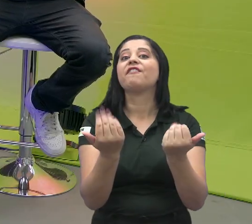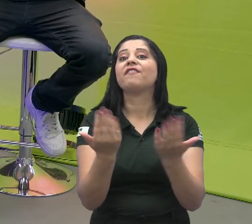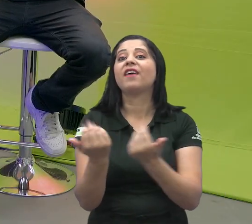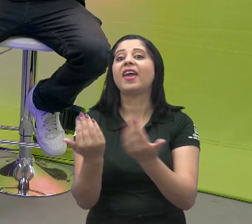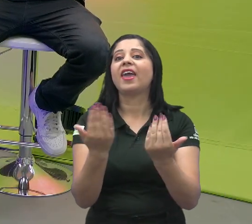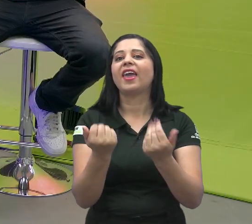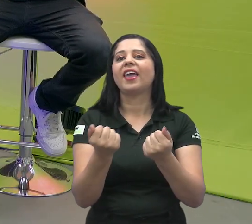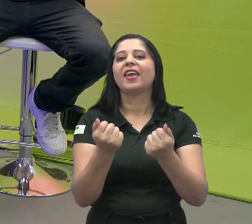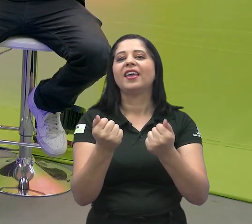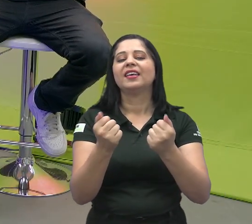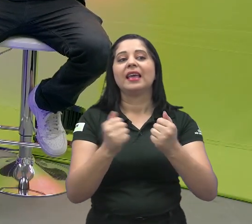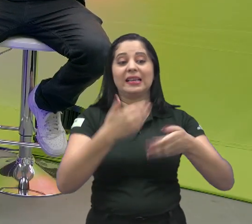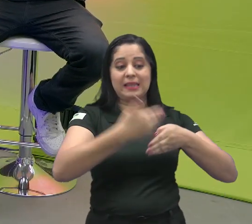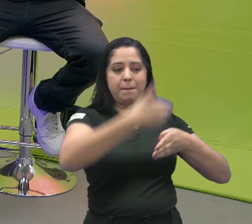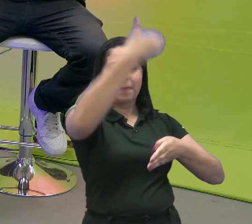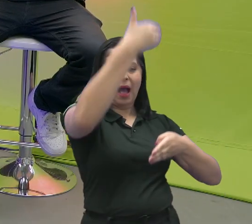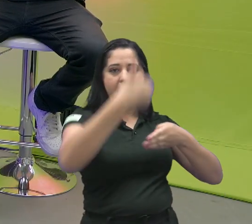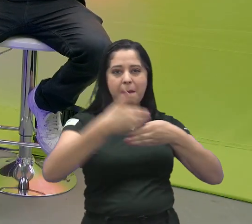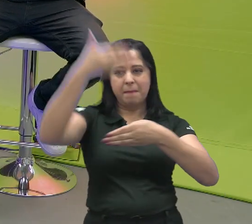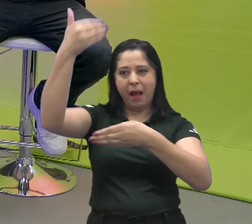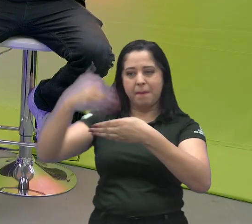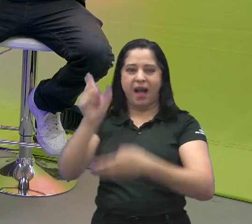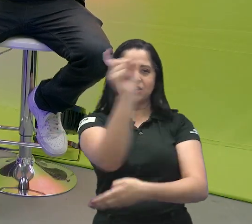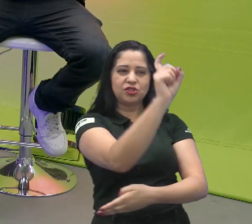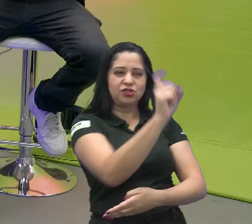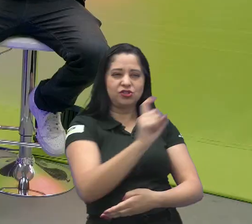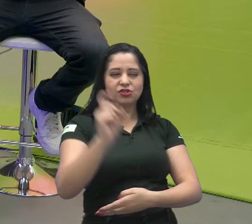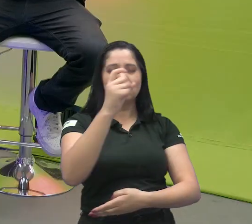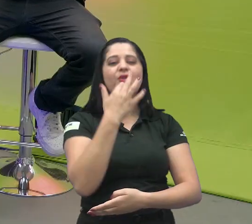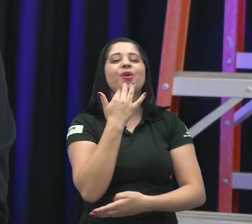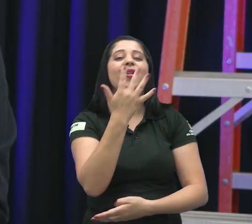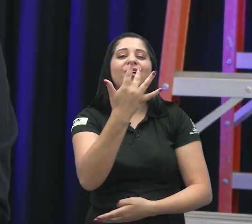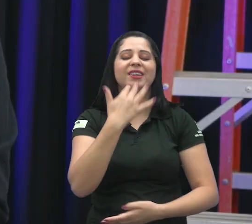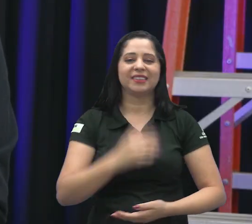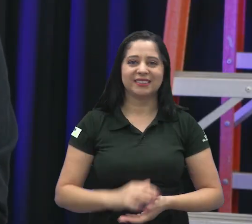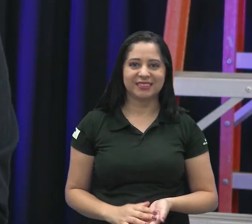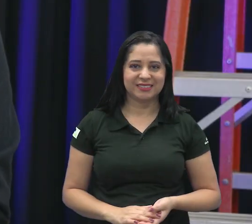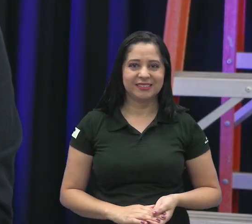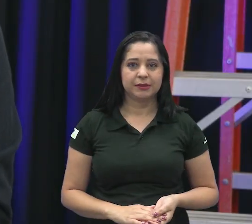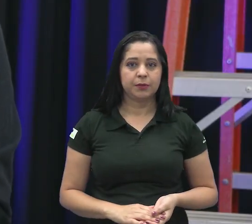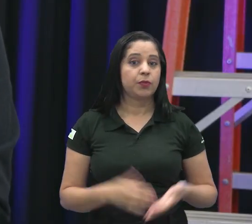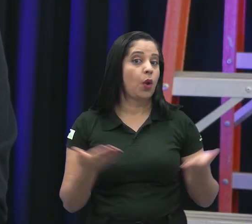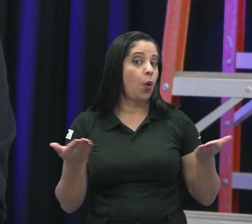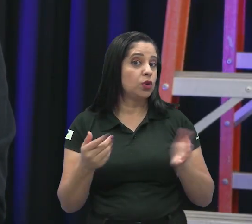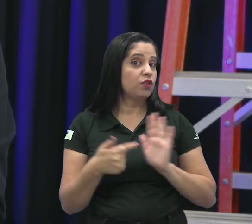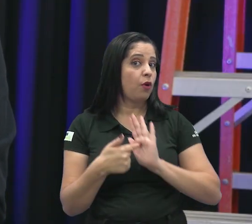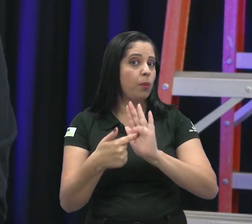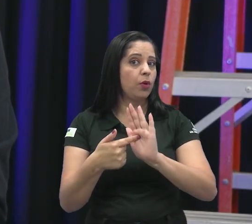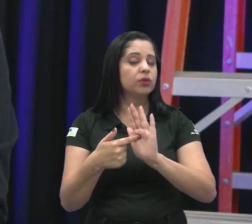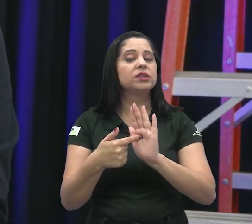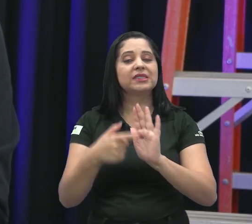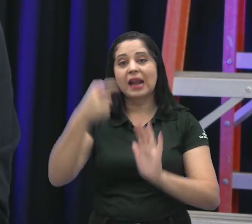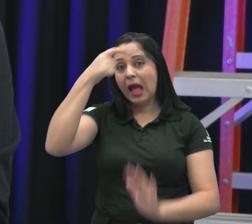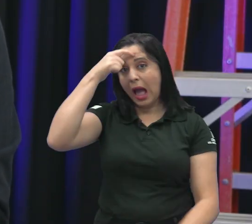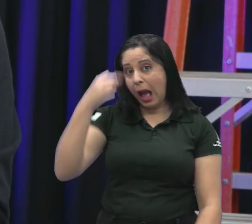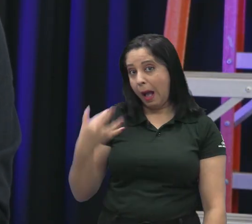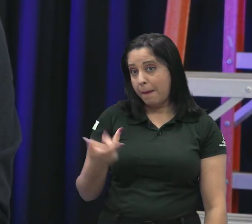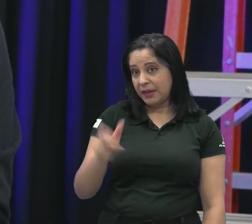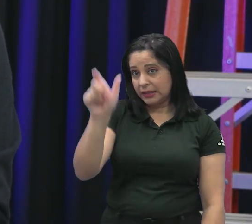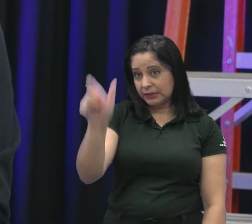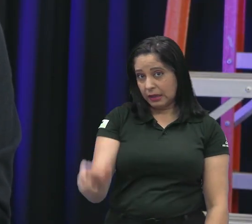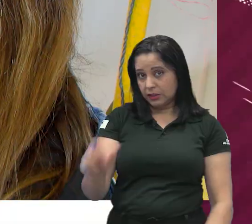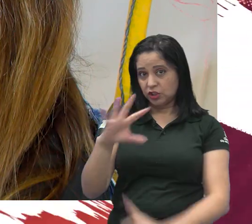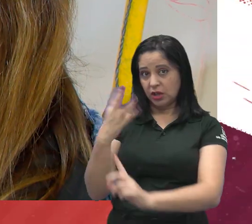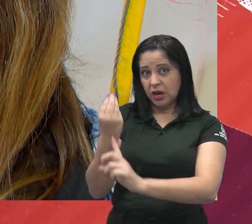e colorindo as paredes e os murais da nossa cidade. Hoje vamos mostrar o talento da artista